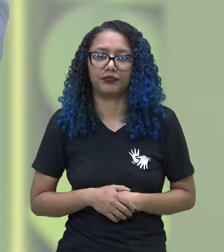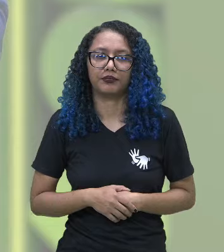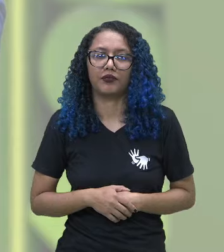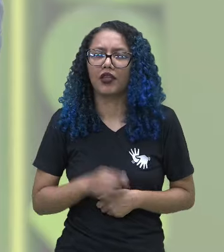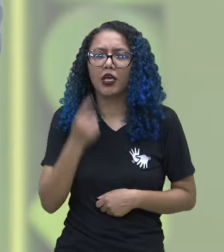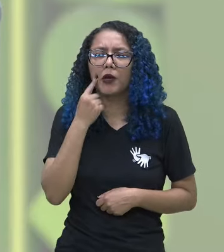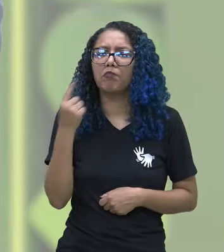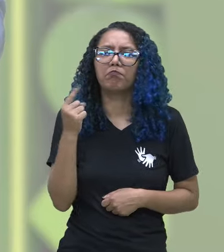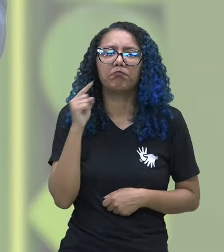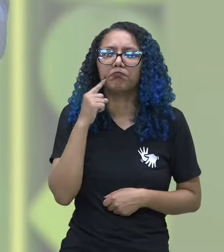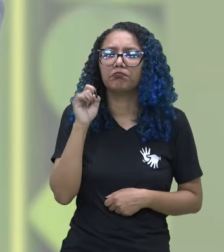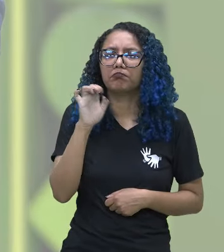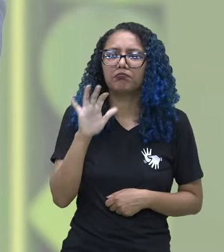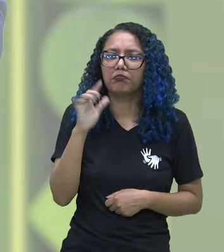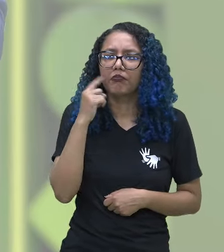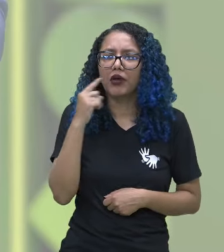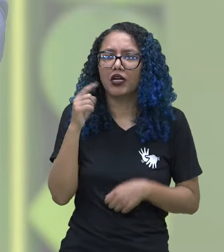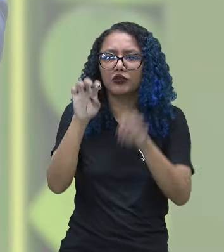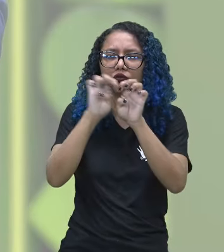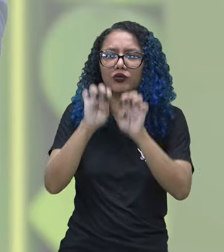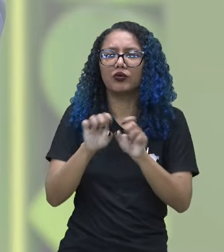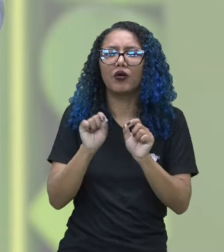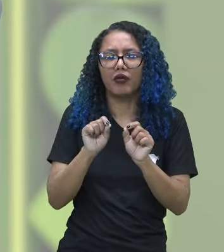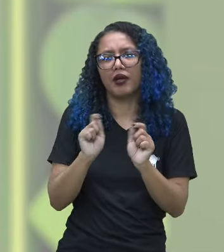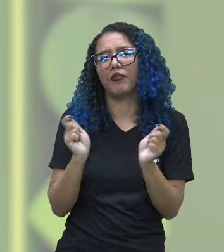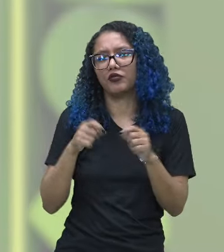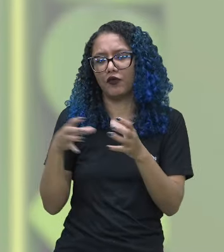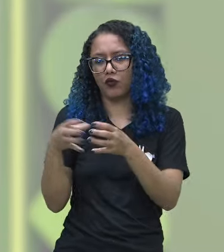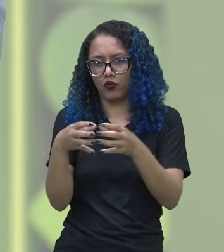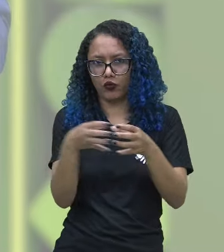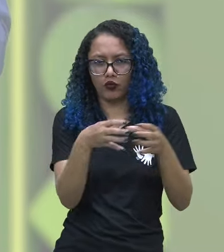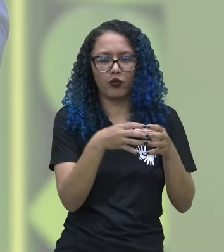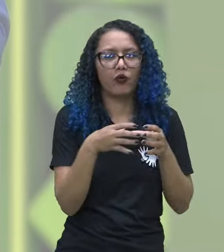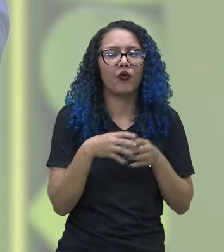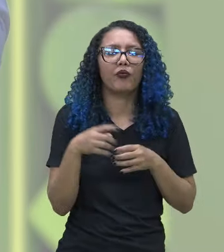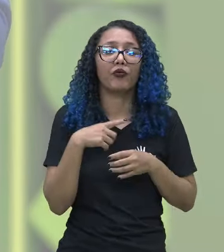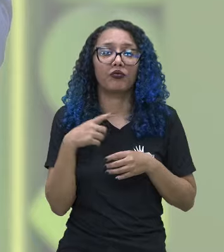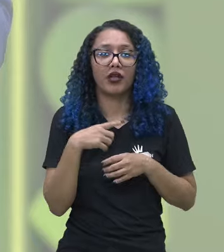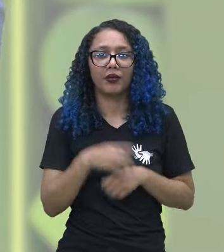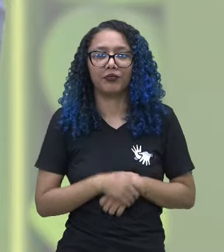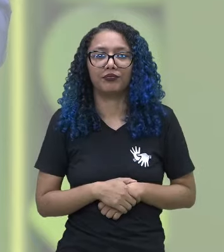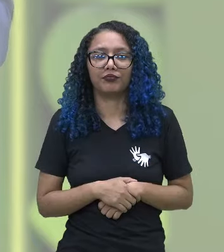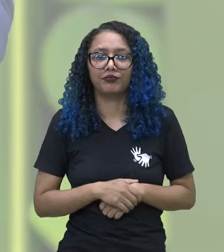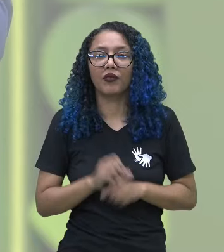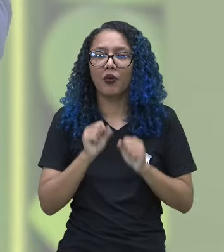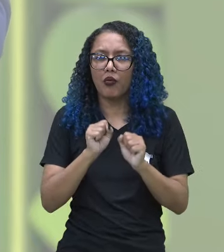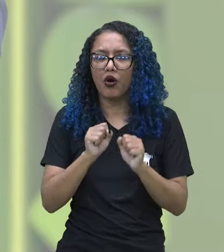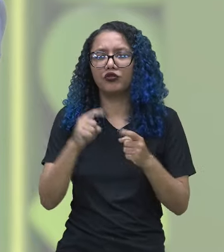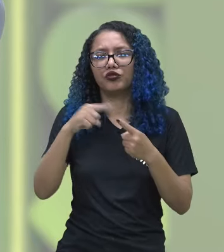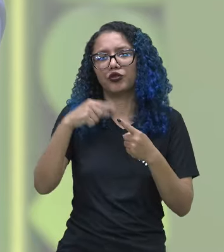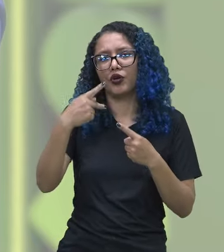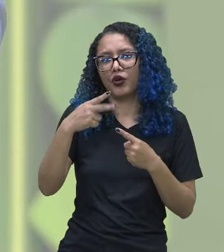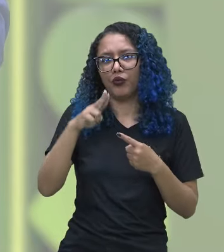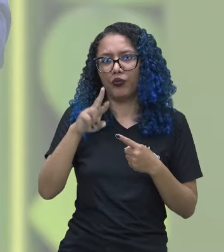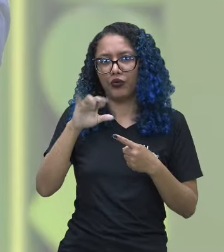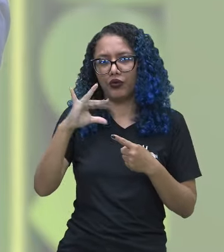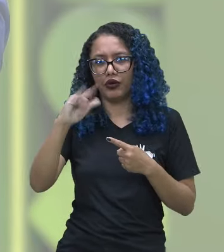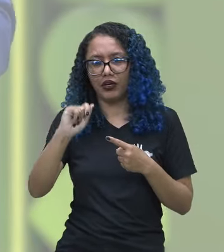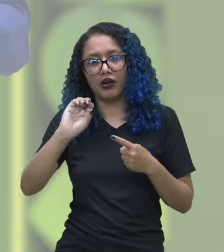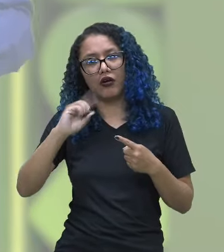eles podem ter ali grupos. Então, essas bases nitrogenadas, elas podem ser púricas ou